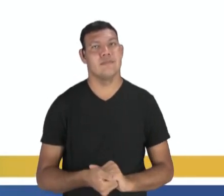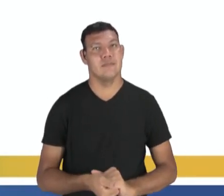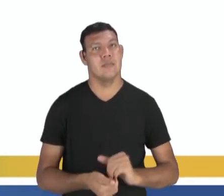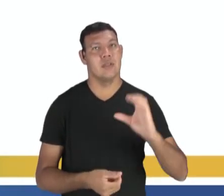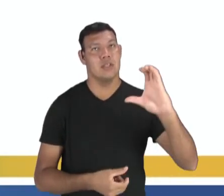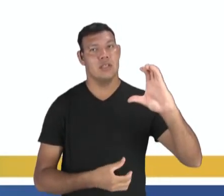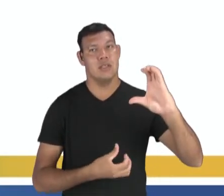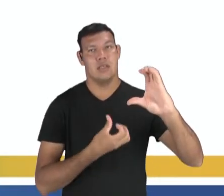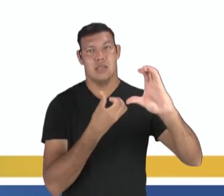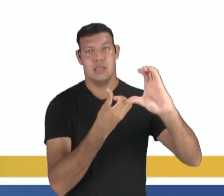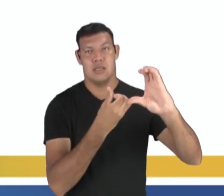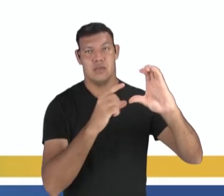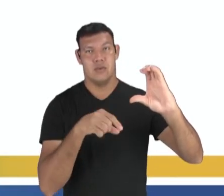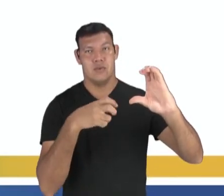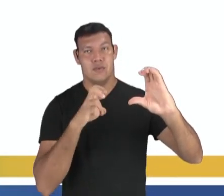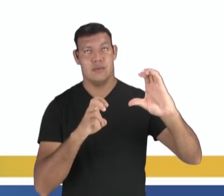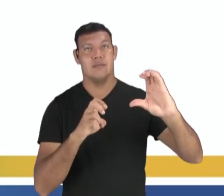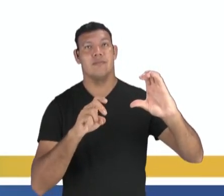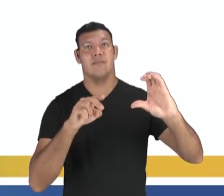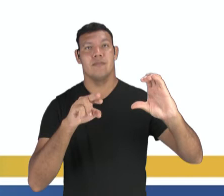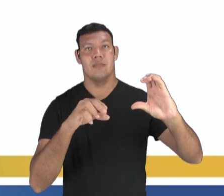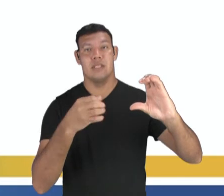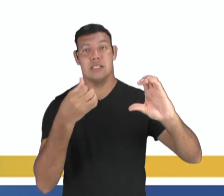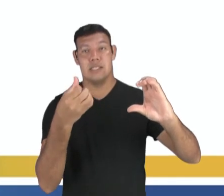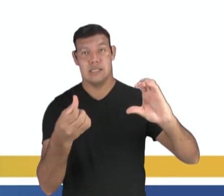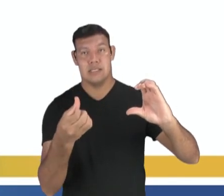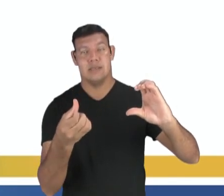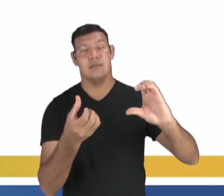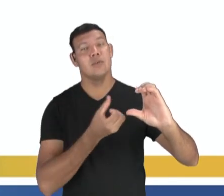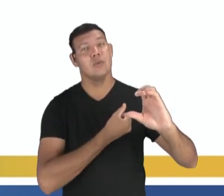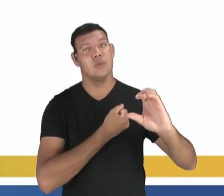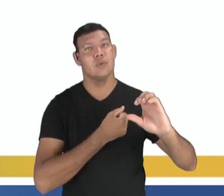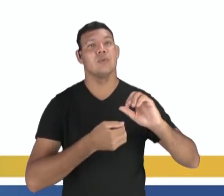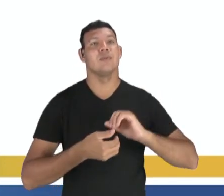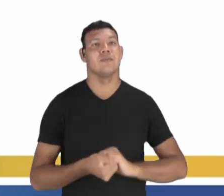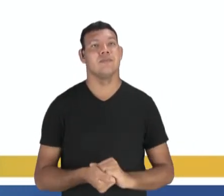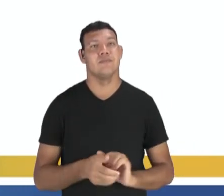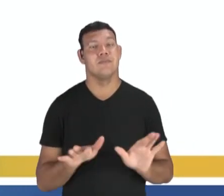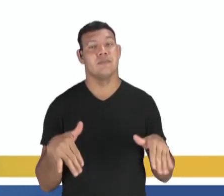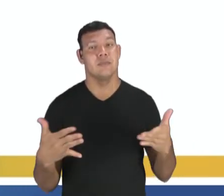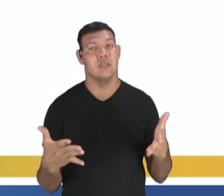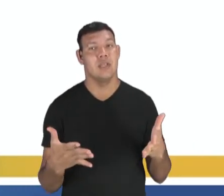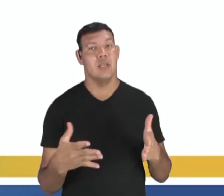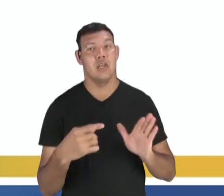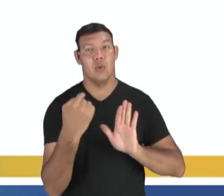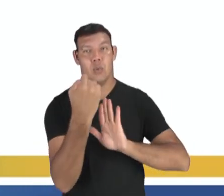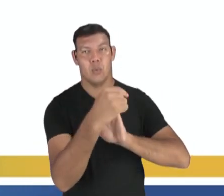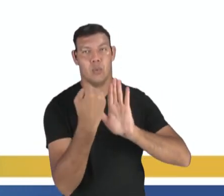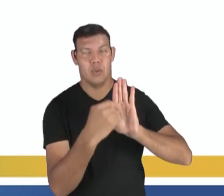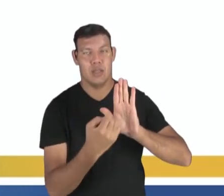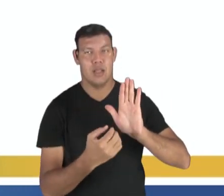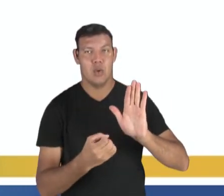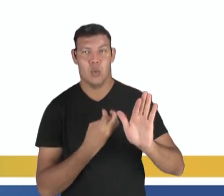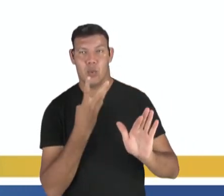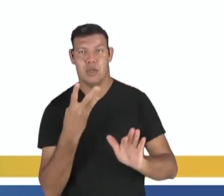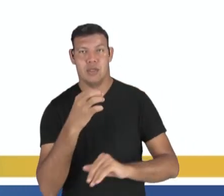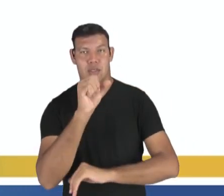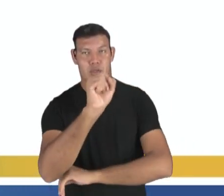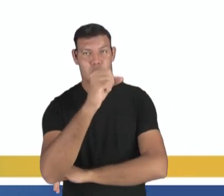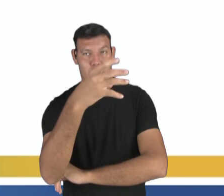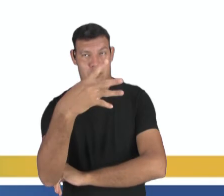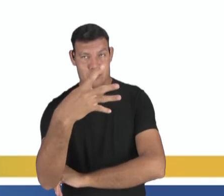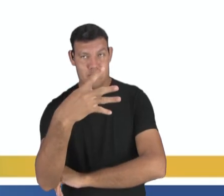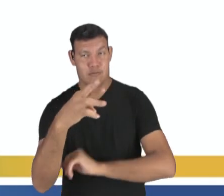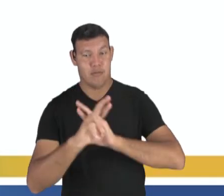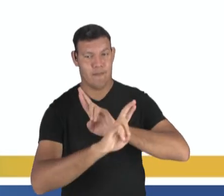É sério se de 6 assim que é igual a 6 kilos e em 84 aposta de 6 dezenas